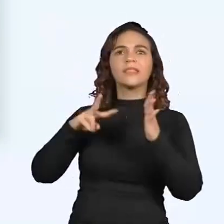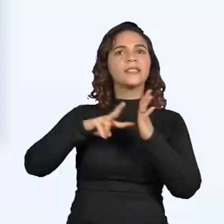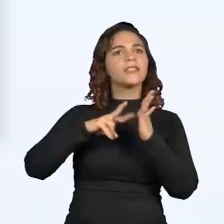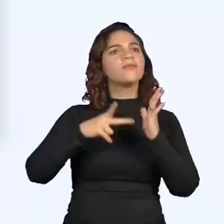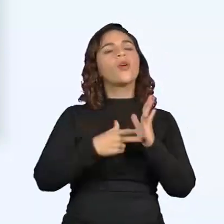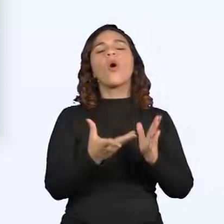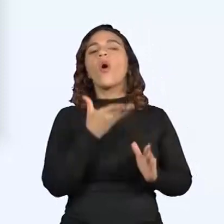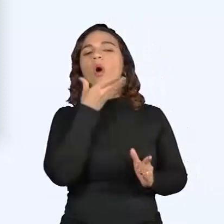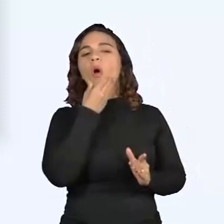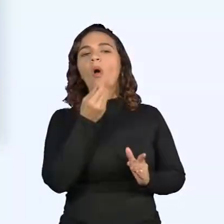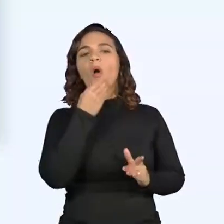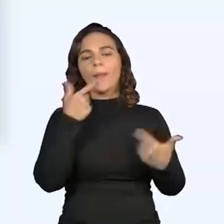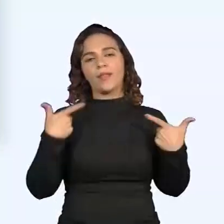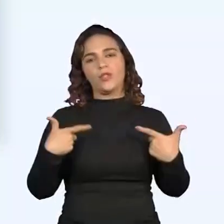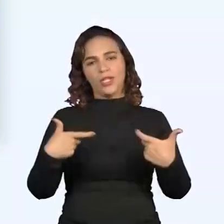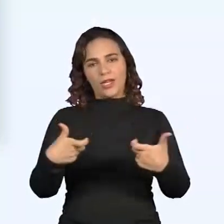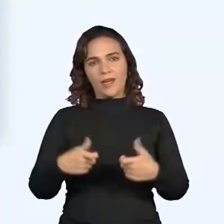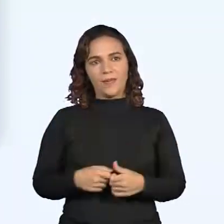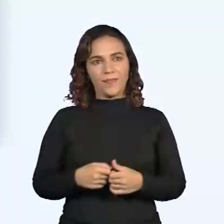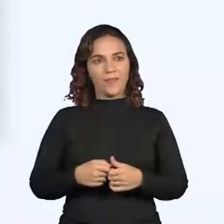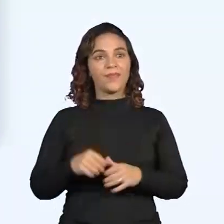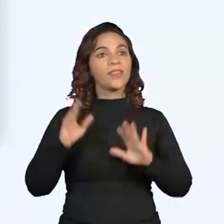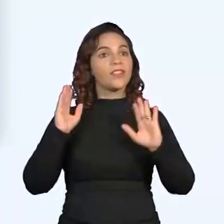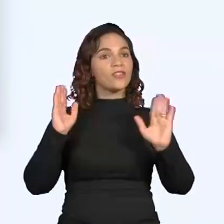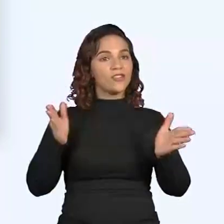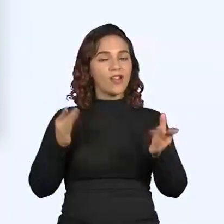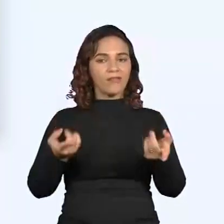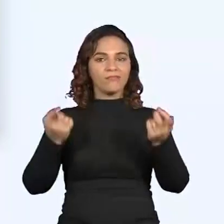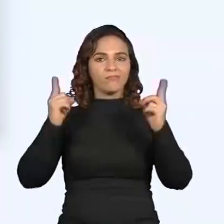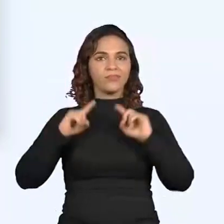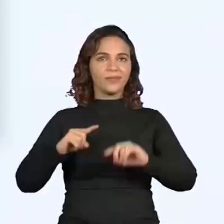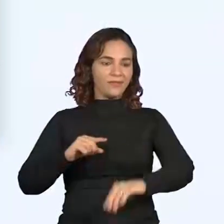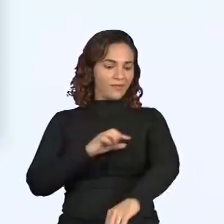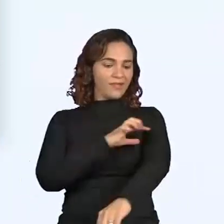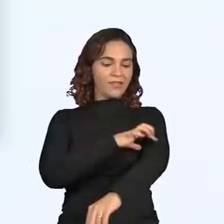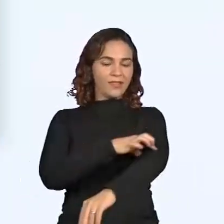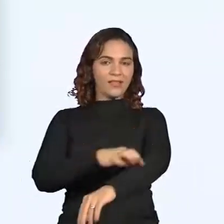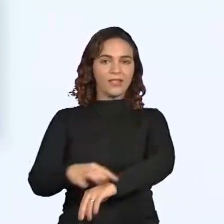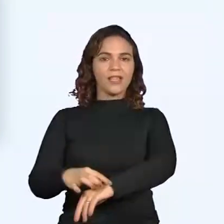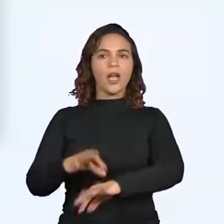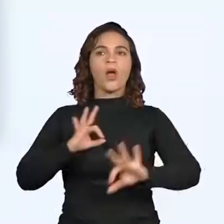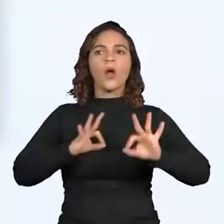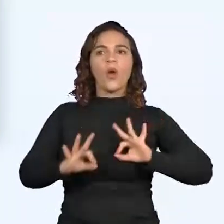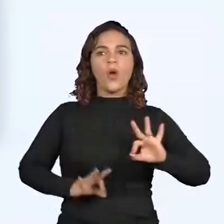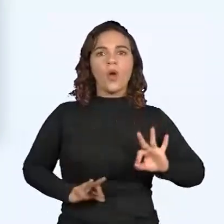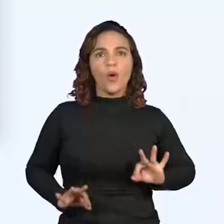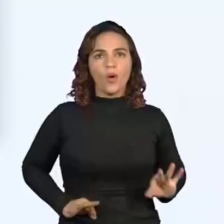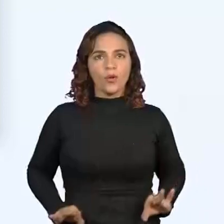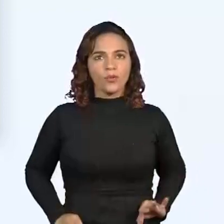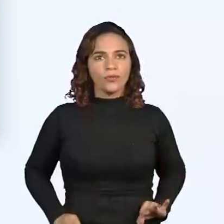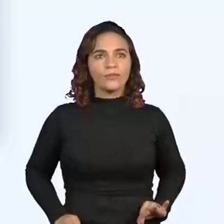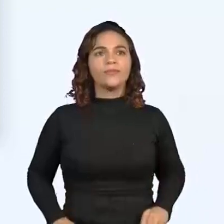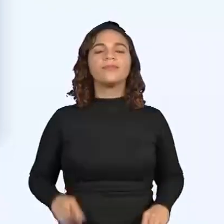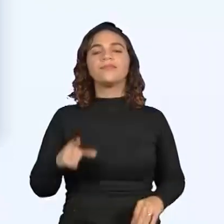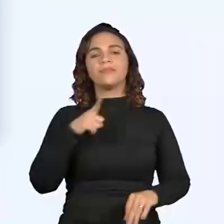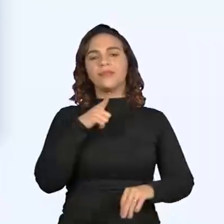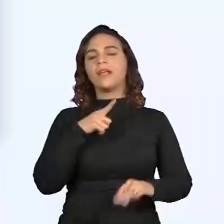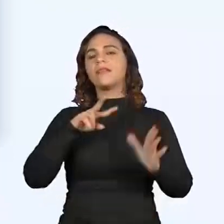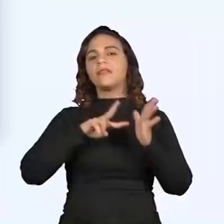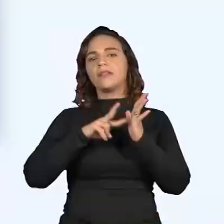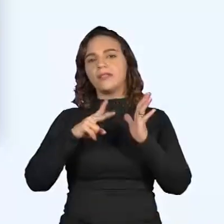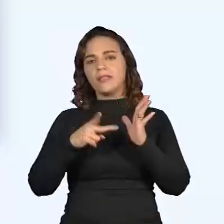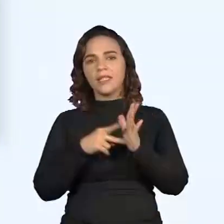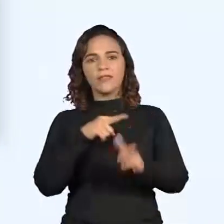que entra na guerra. Com essa pintura, já passa para a pintura da onça. Onça significa homem longe de casa,